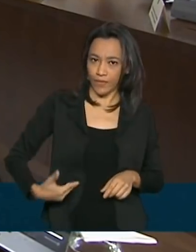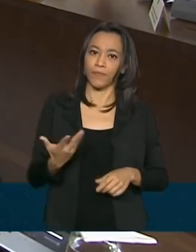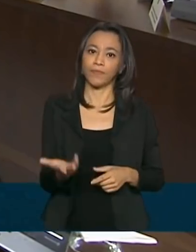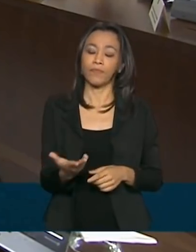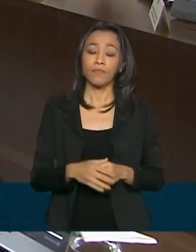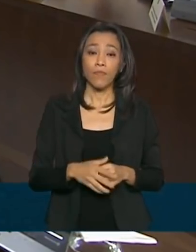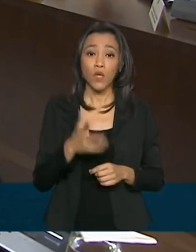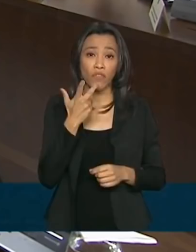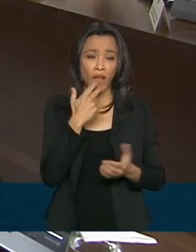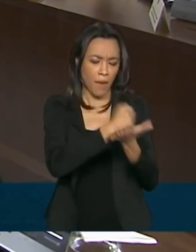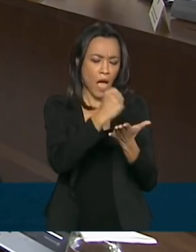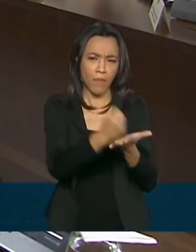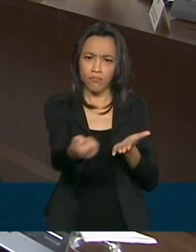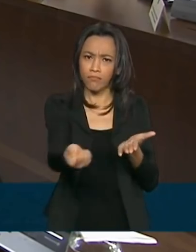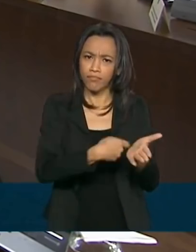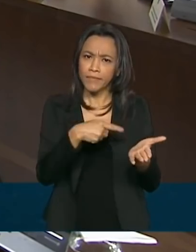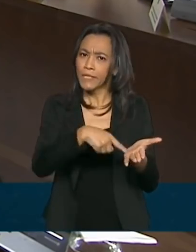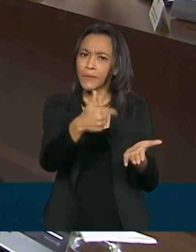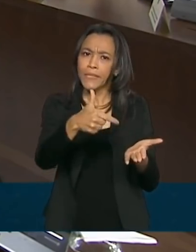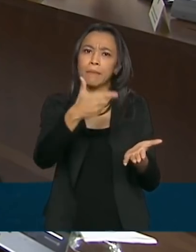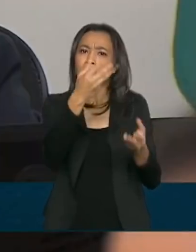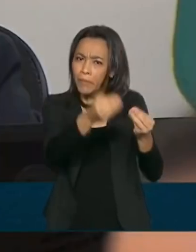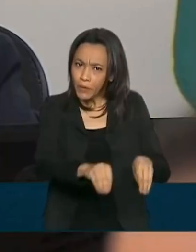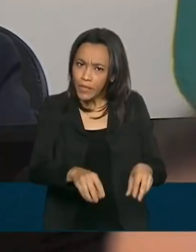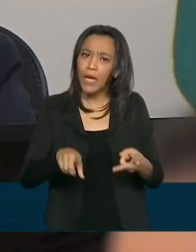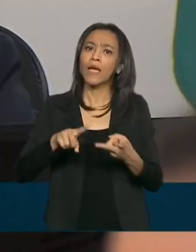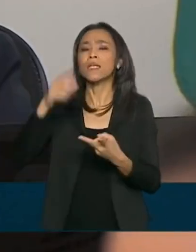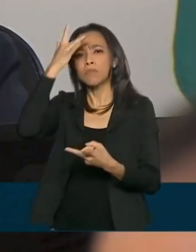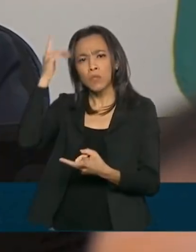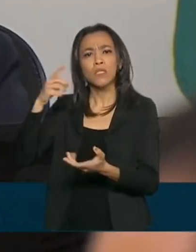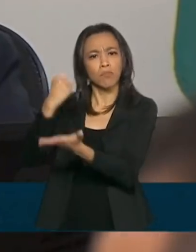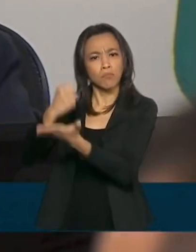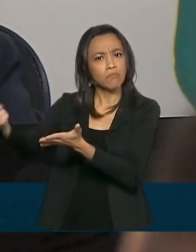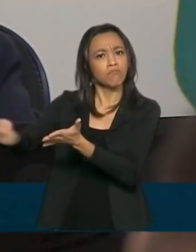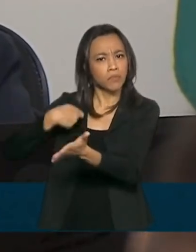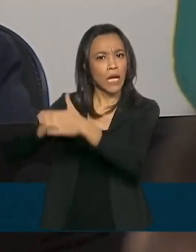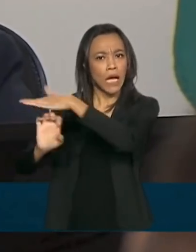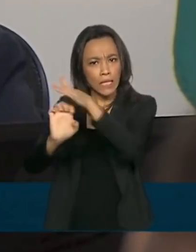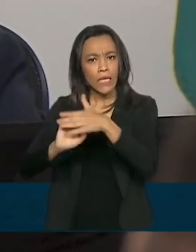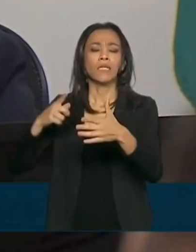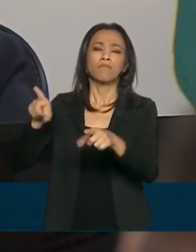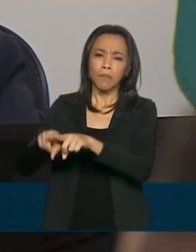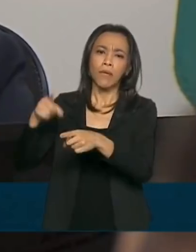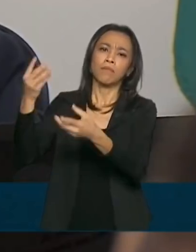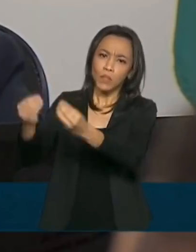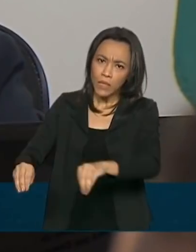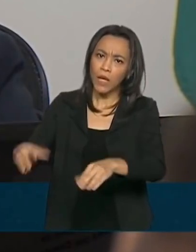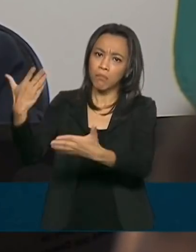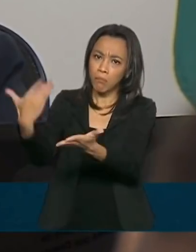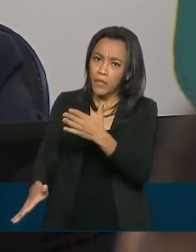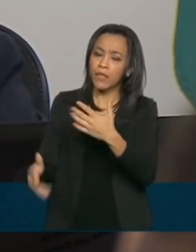que os informais perderam muito, que os formais também, muitos perderam seus empregos ou tiveram seus salários